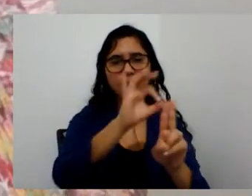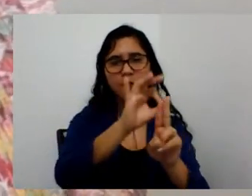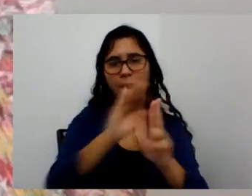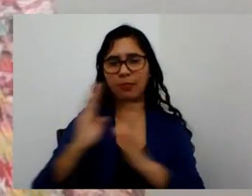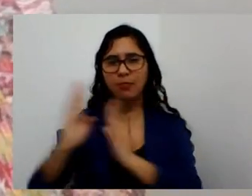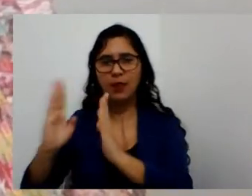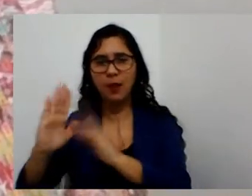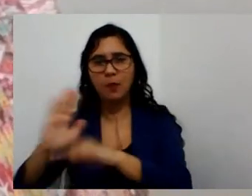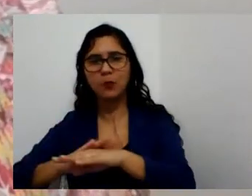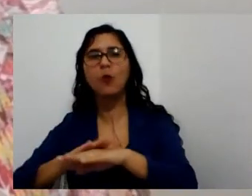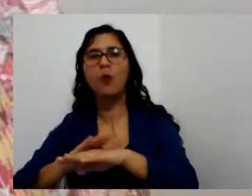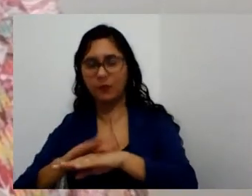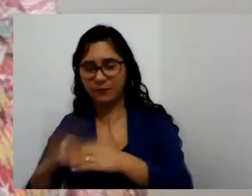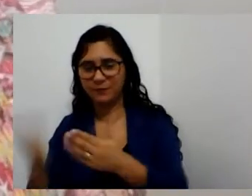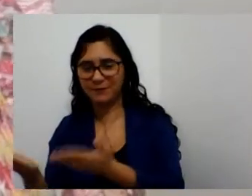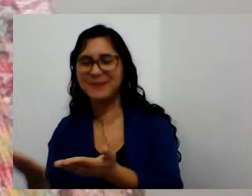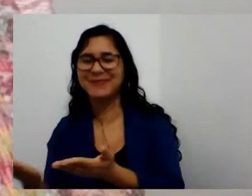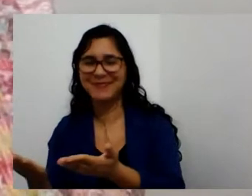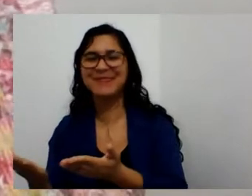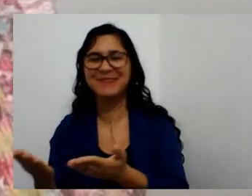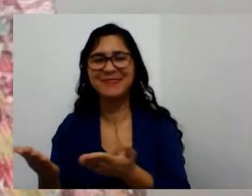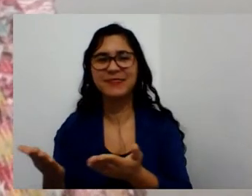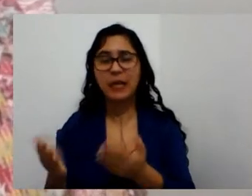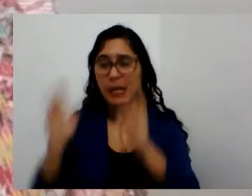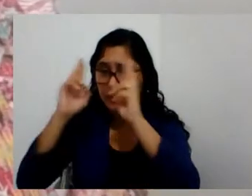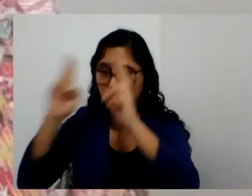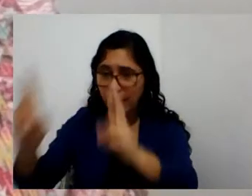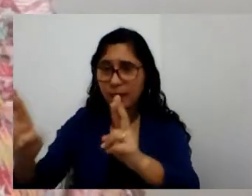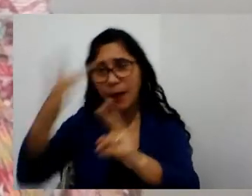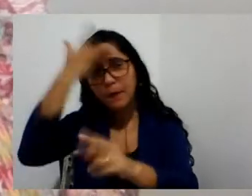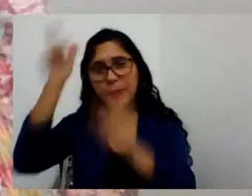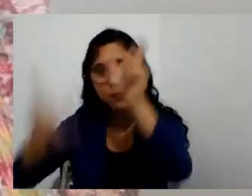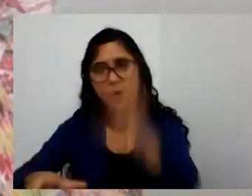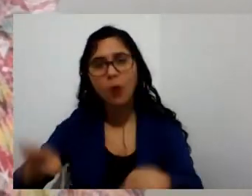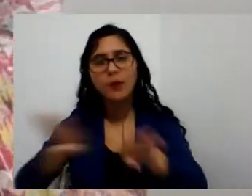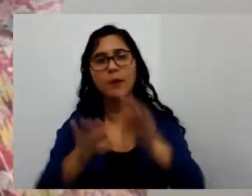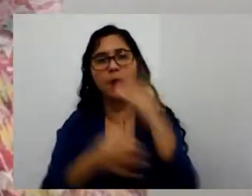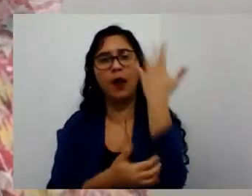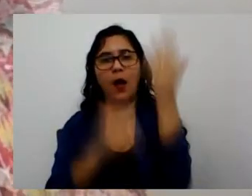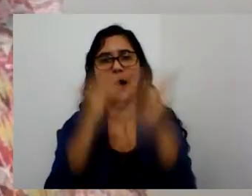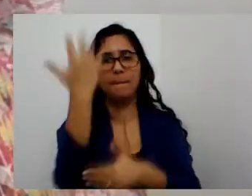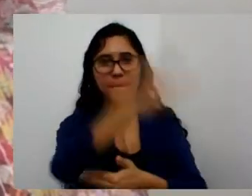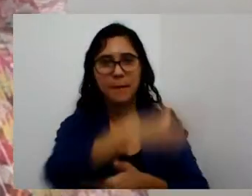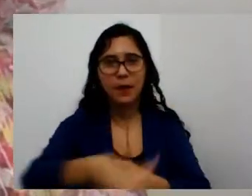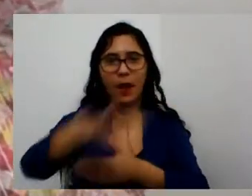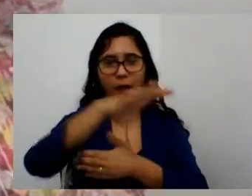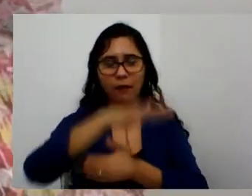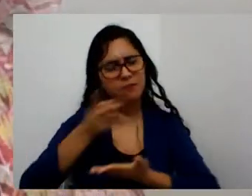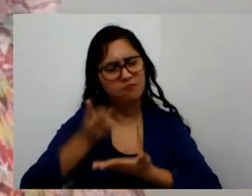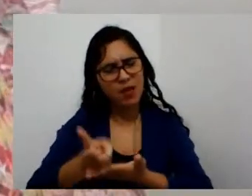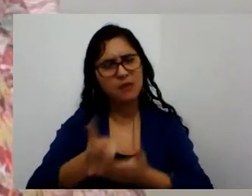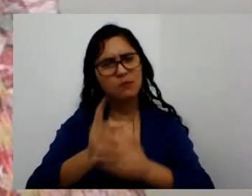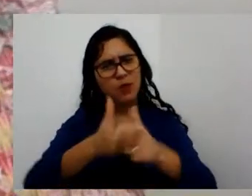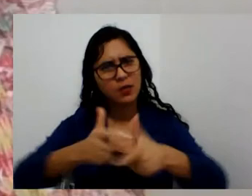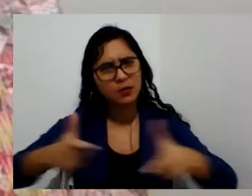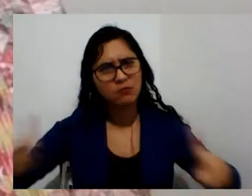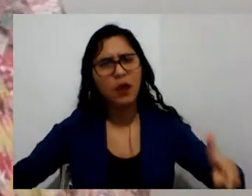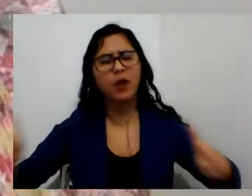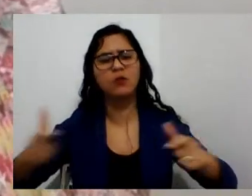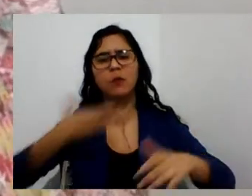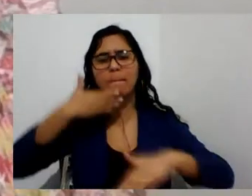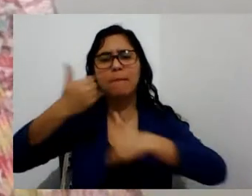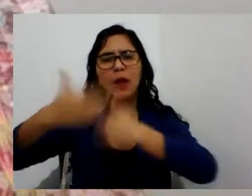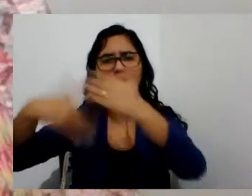tempos, respeitando pessoas e o meio ambiente, mantendo seu crescimento, consolidando melhorias,